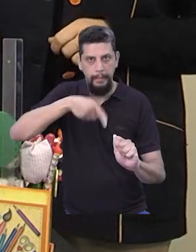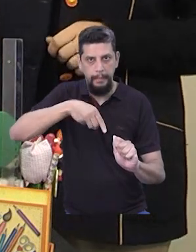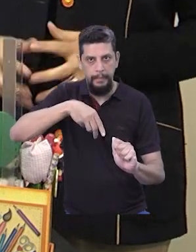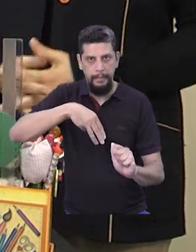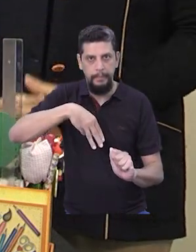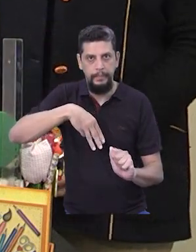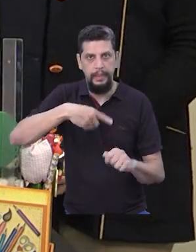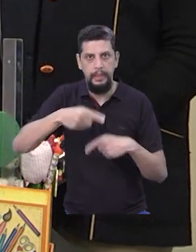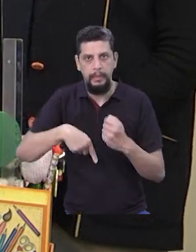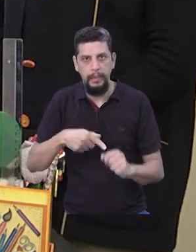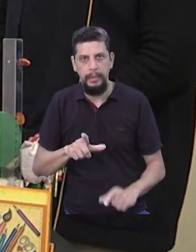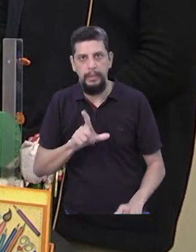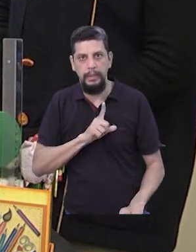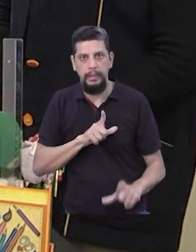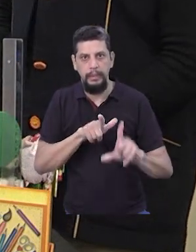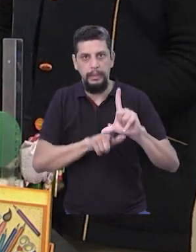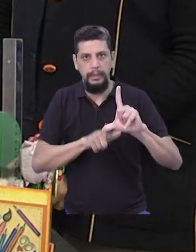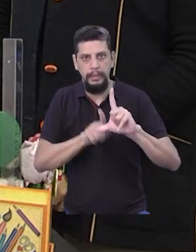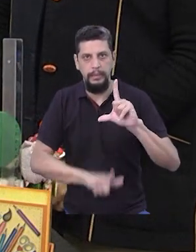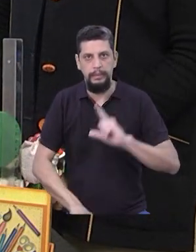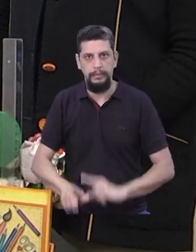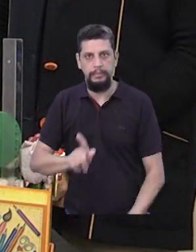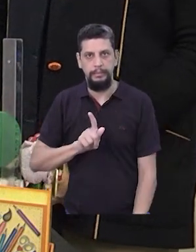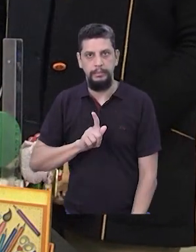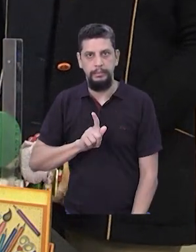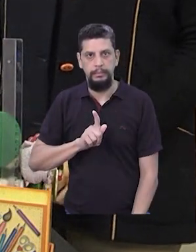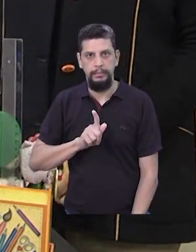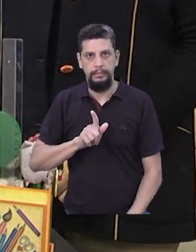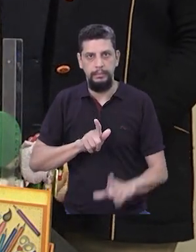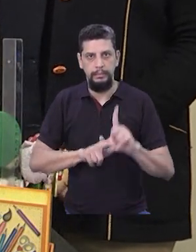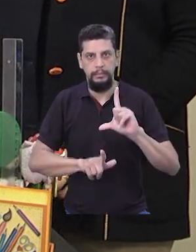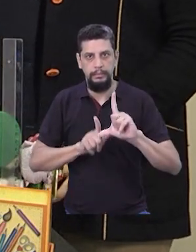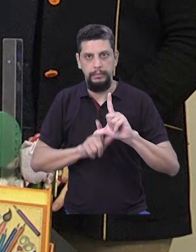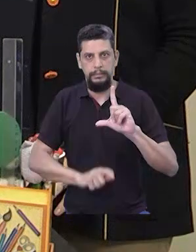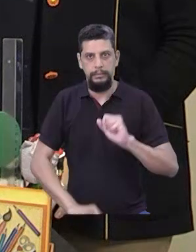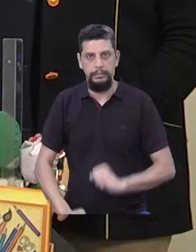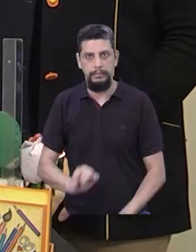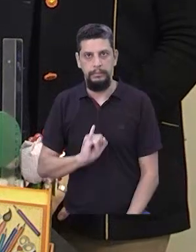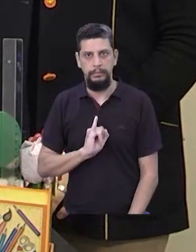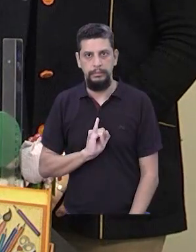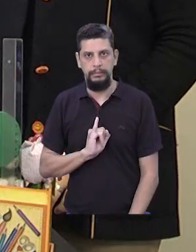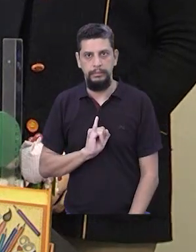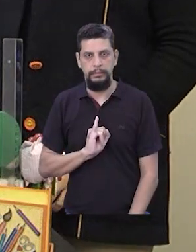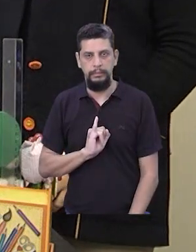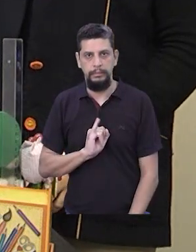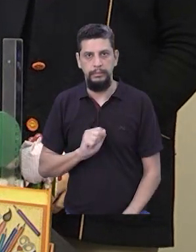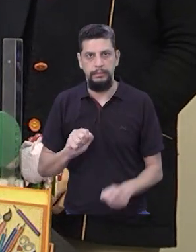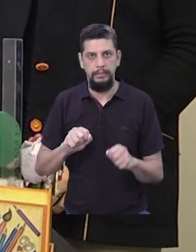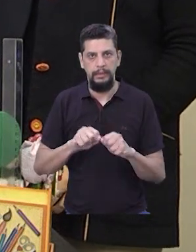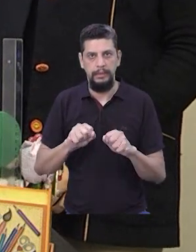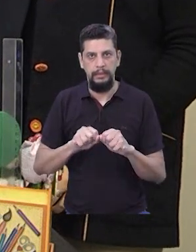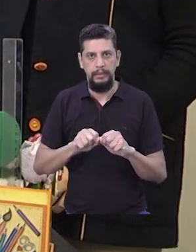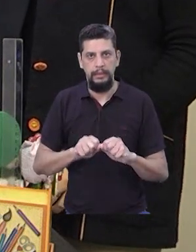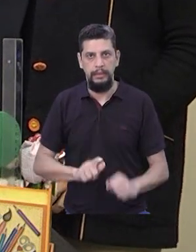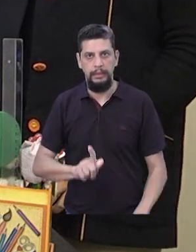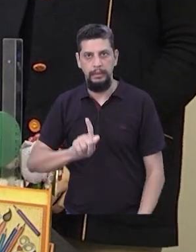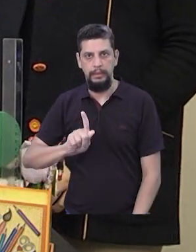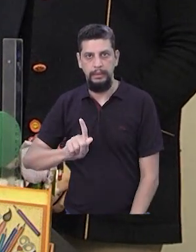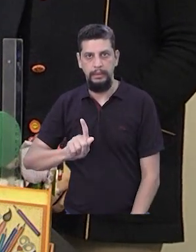Ma. Depois eu tenho a letra G com a letra I para fazer o